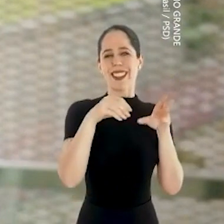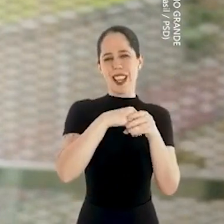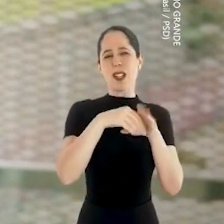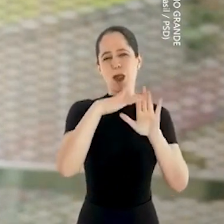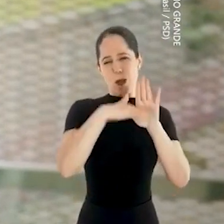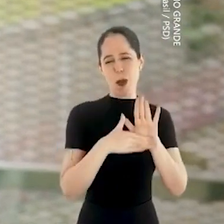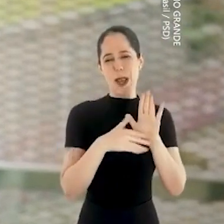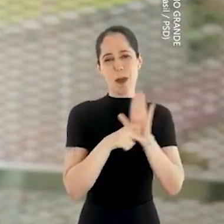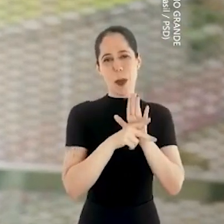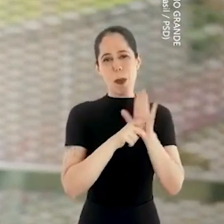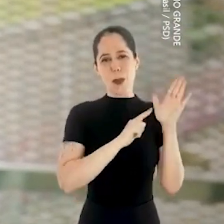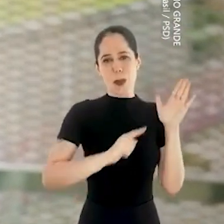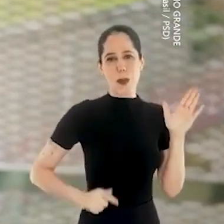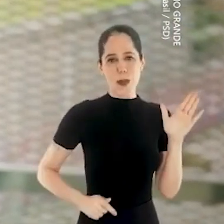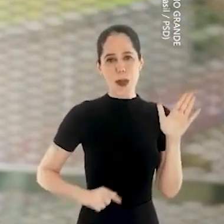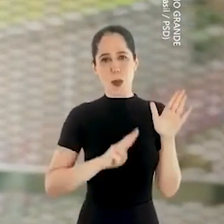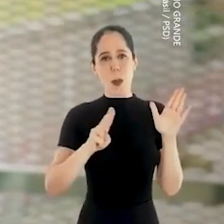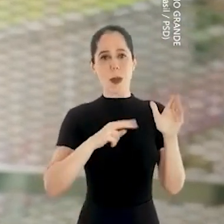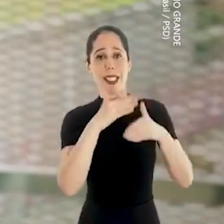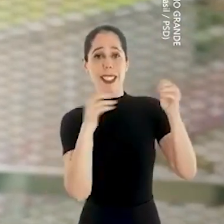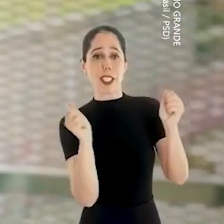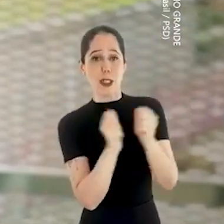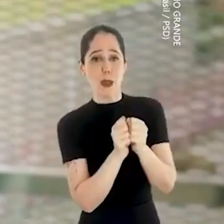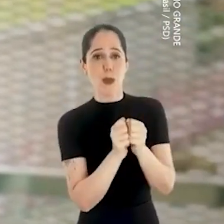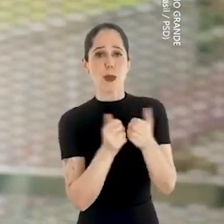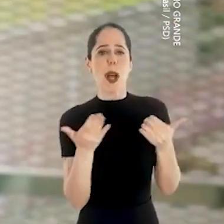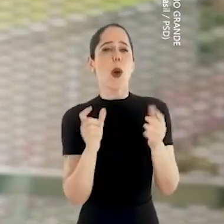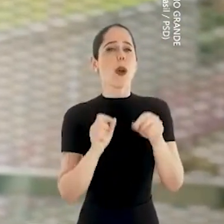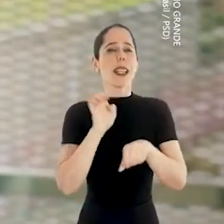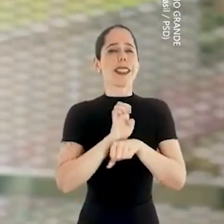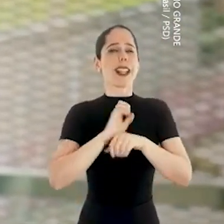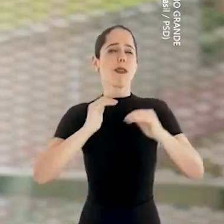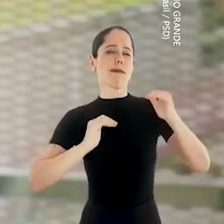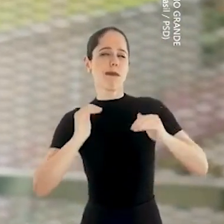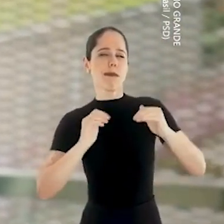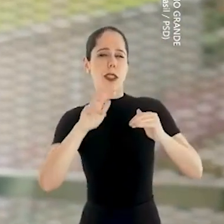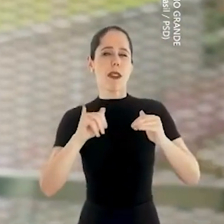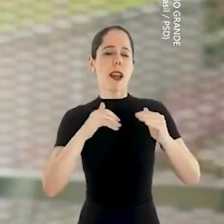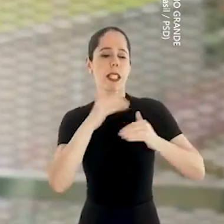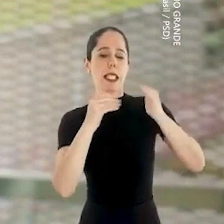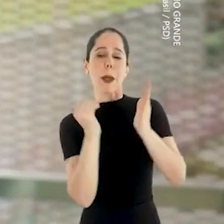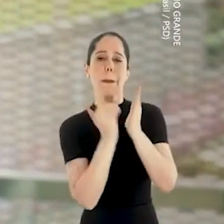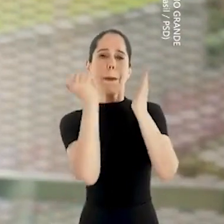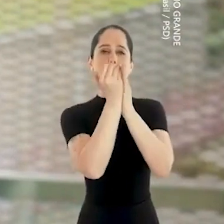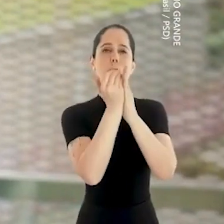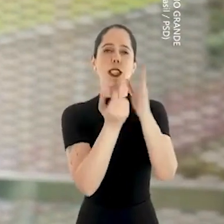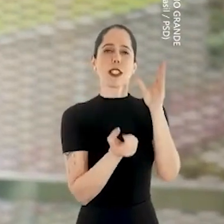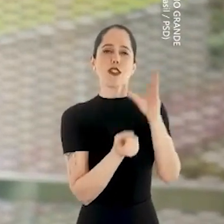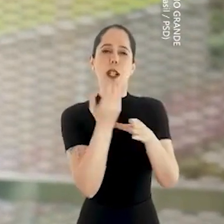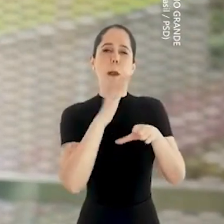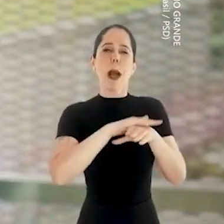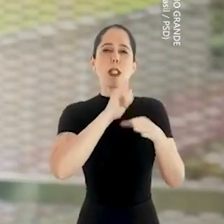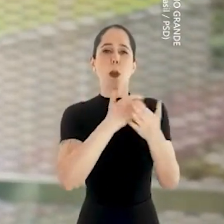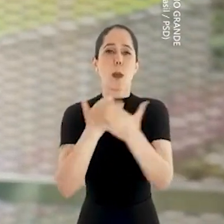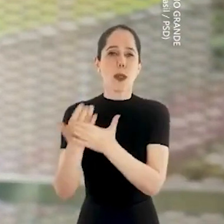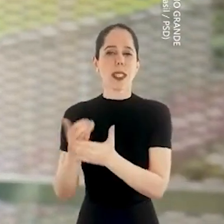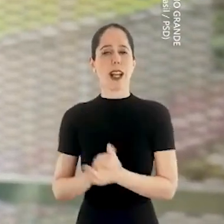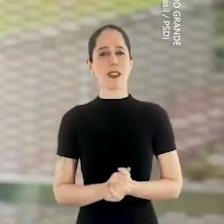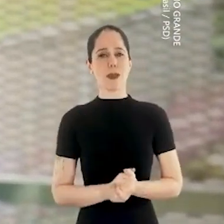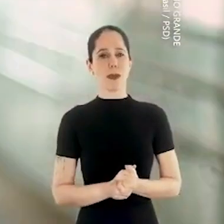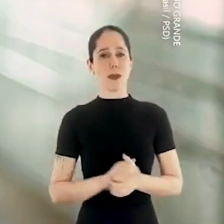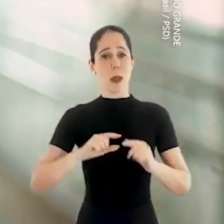aqui, no nosso programa de governo Crescer Juntos. Agora, com o Estado equilibrado, vamos crescer mais e gerar